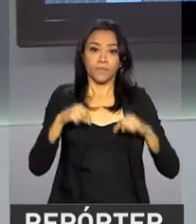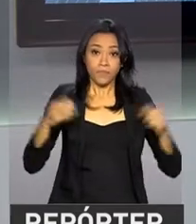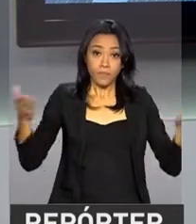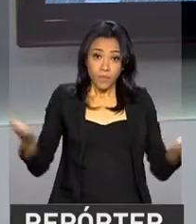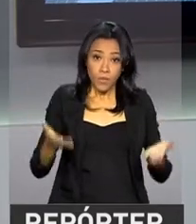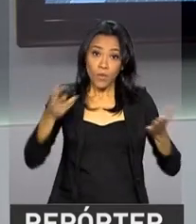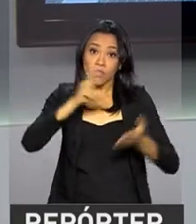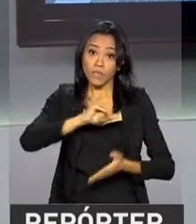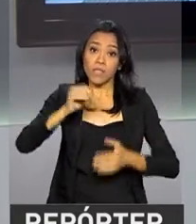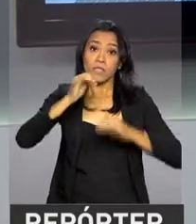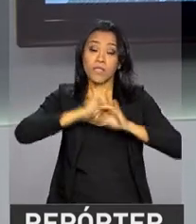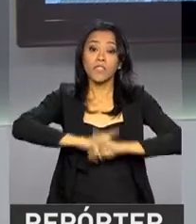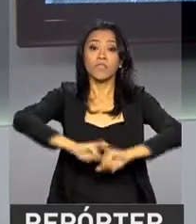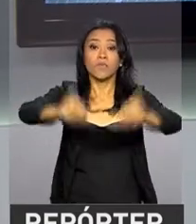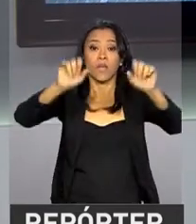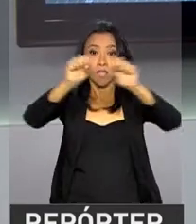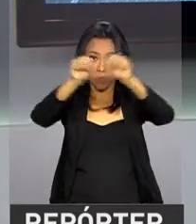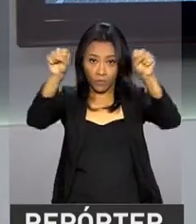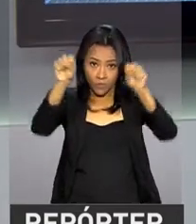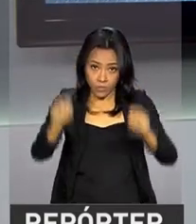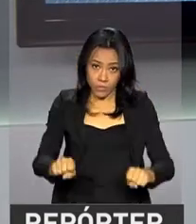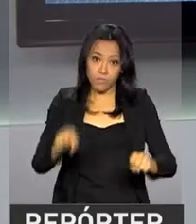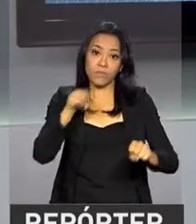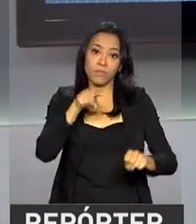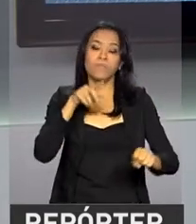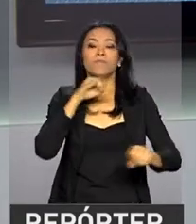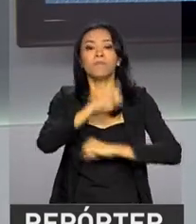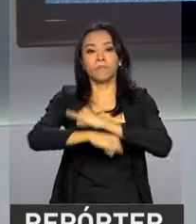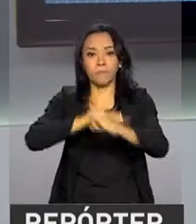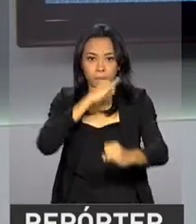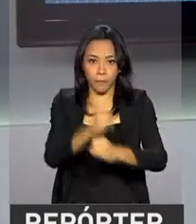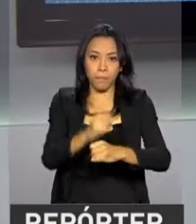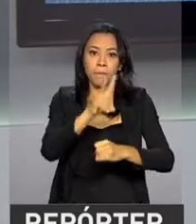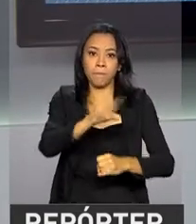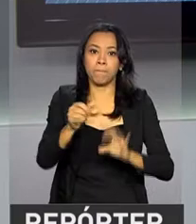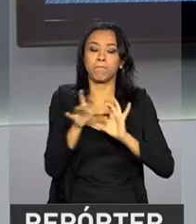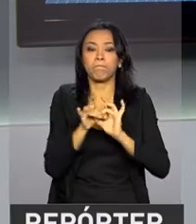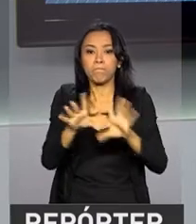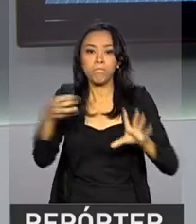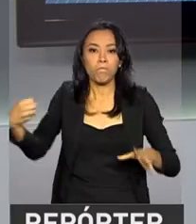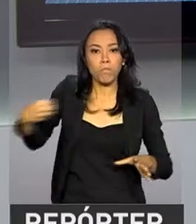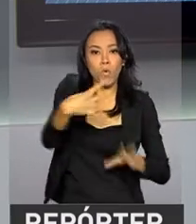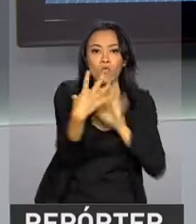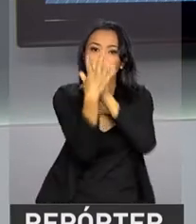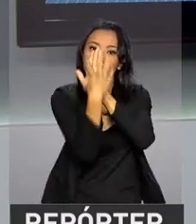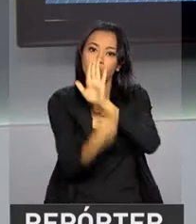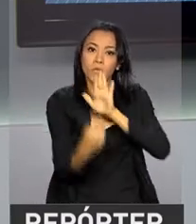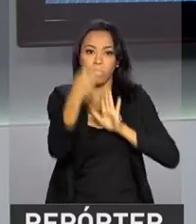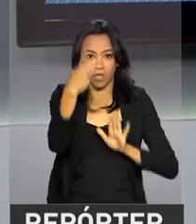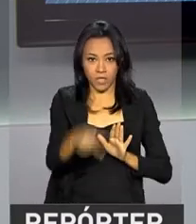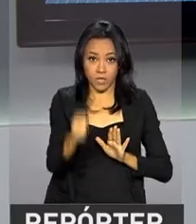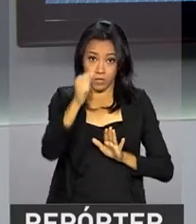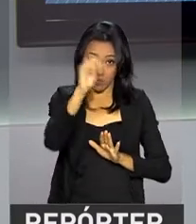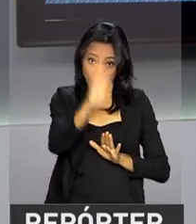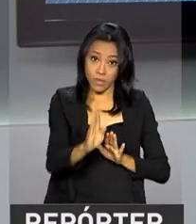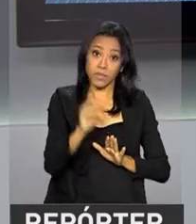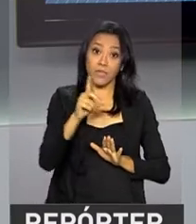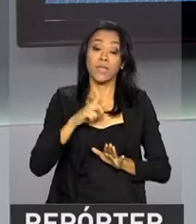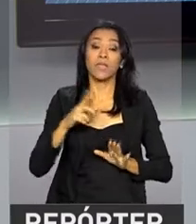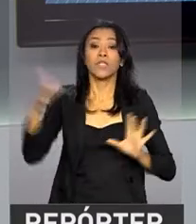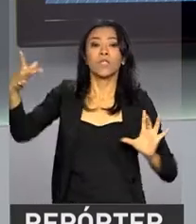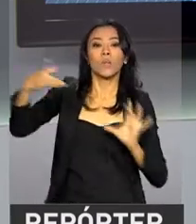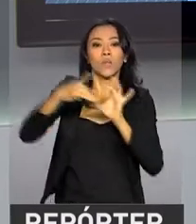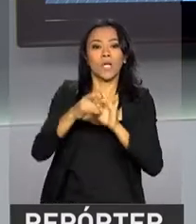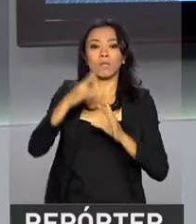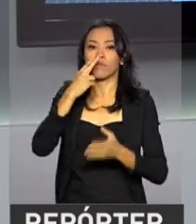eletrônica minhas importações a ferramenta online vai permitir um novo modelo de importação no país com a integração entre os correios